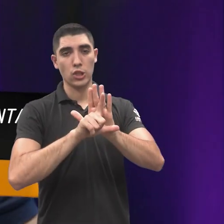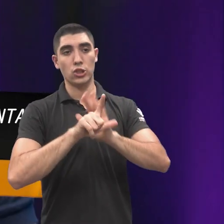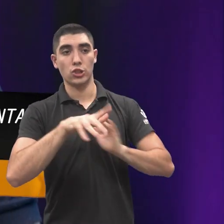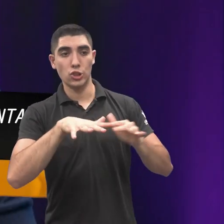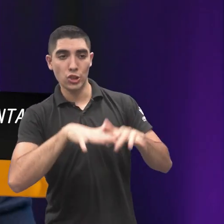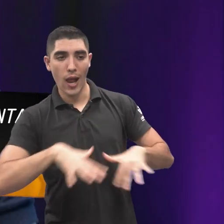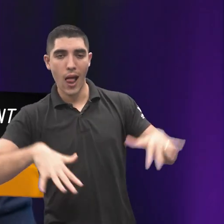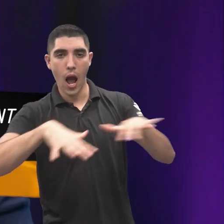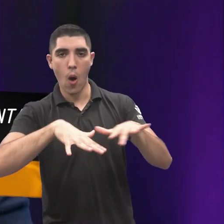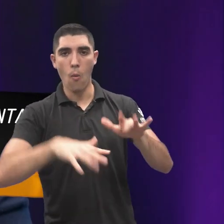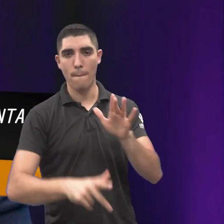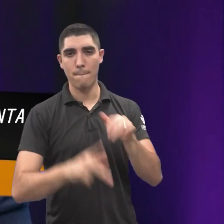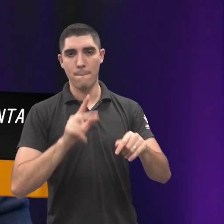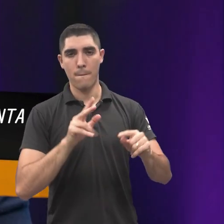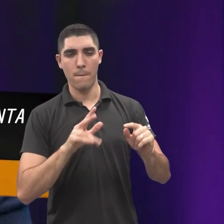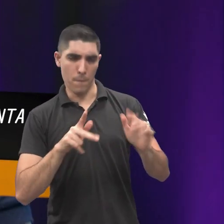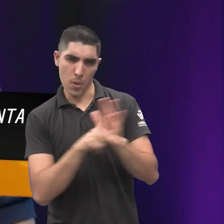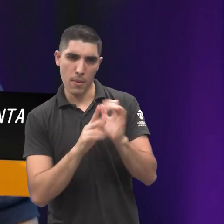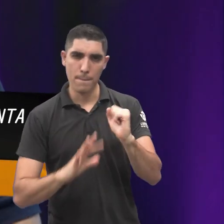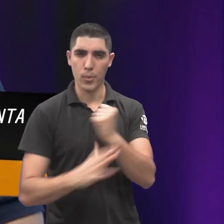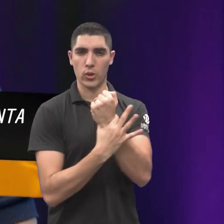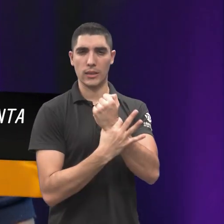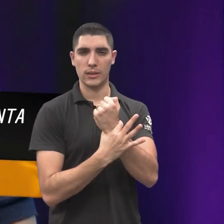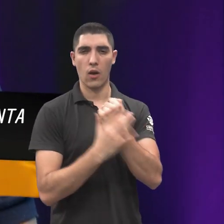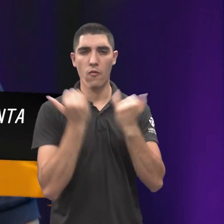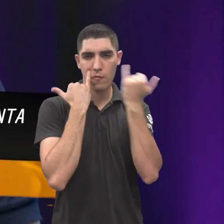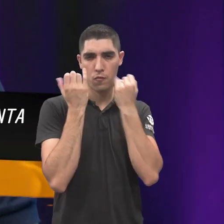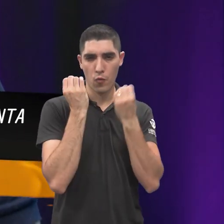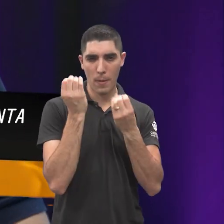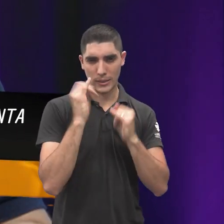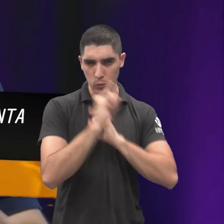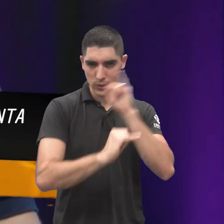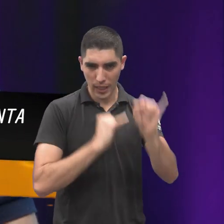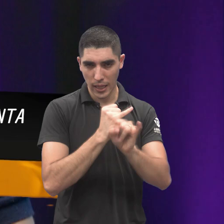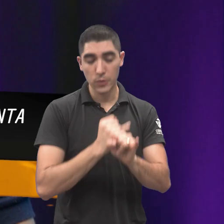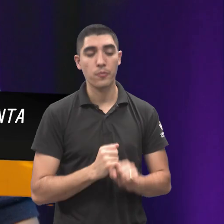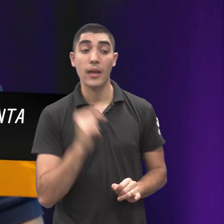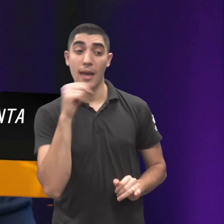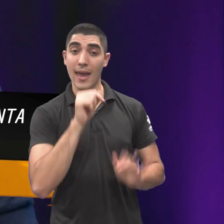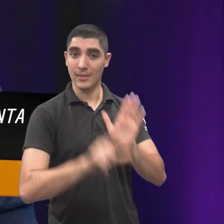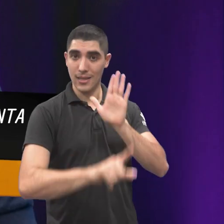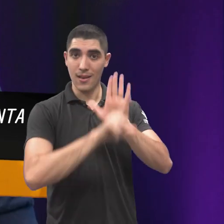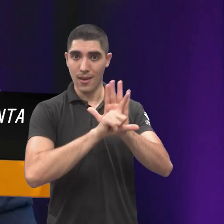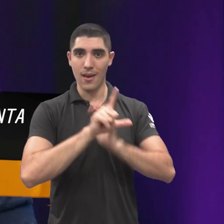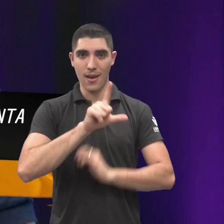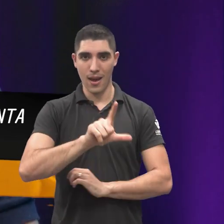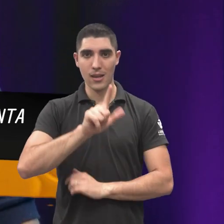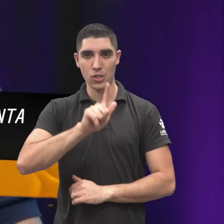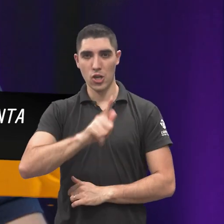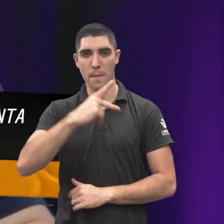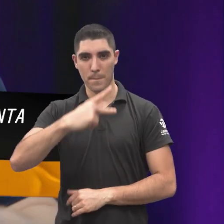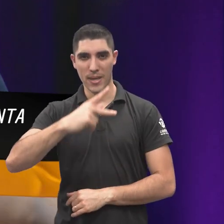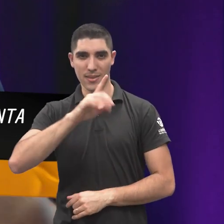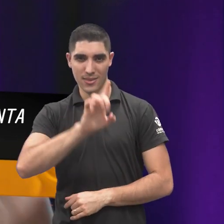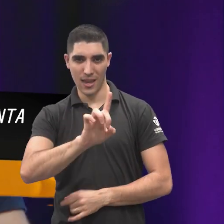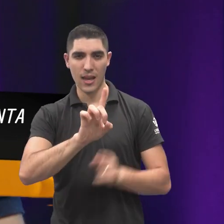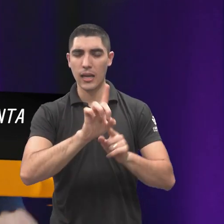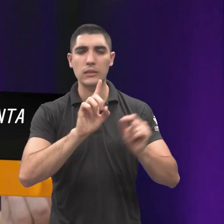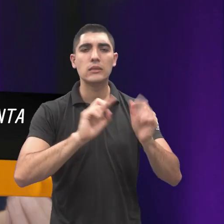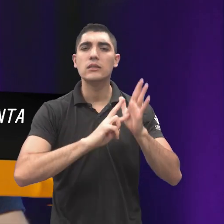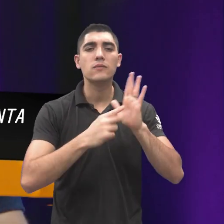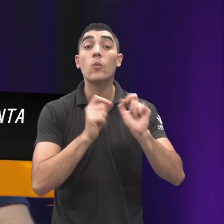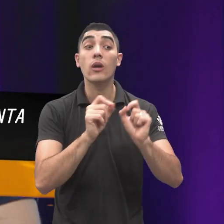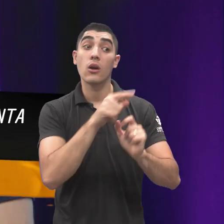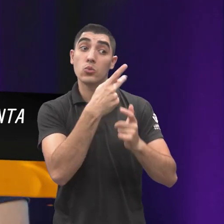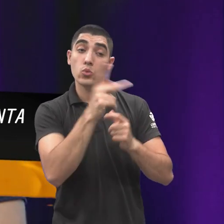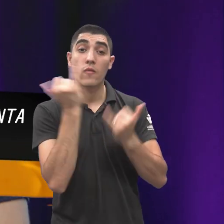de Dados ali no caso, ela veio ali para ditar regras ali, né, com relação à